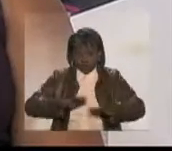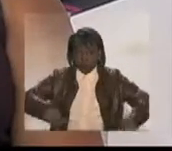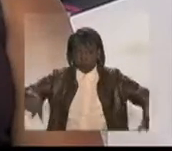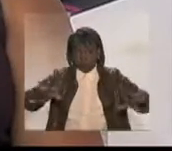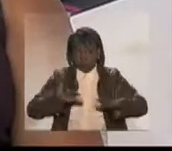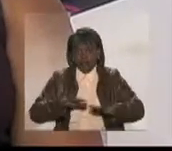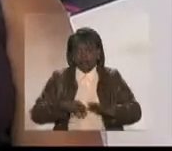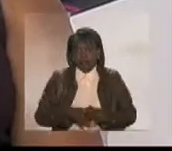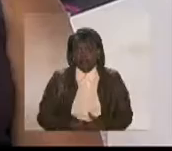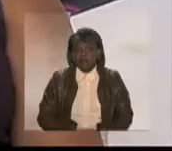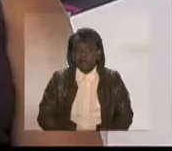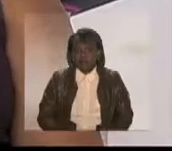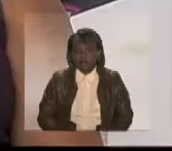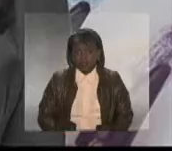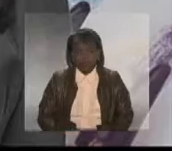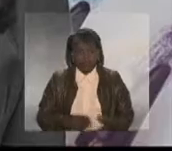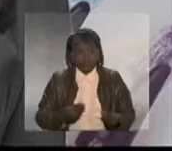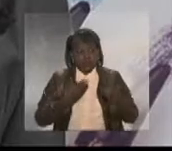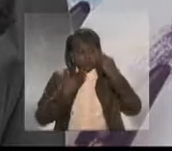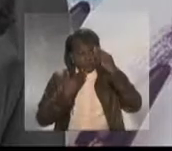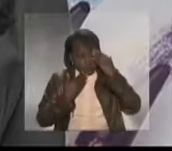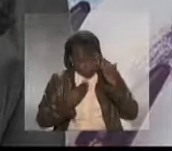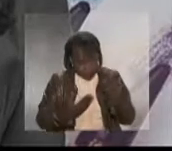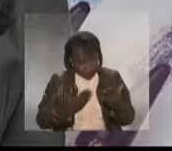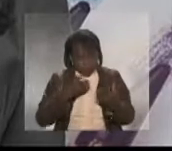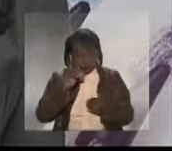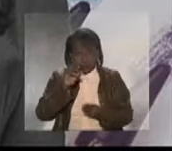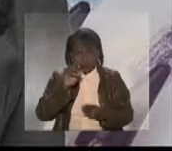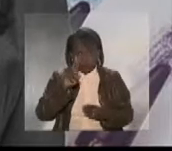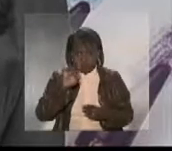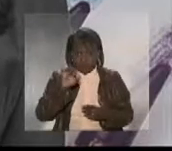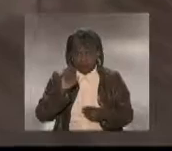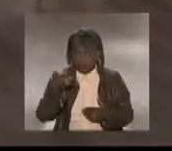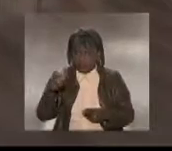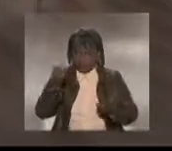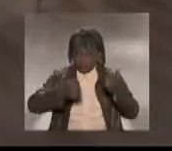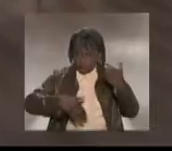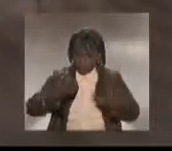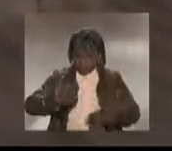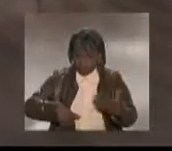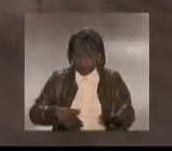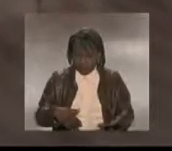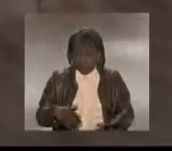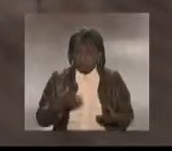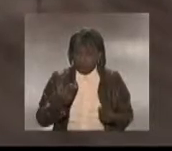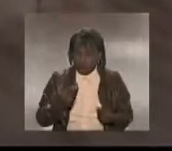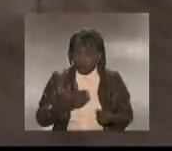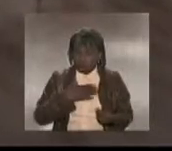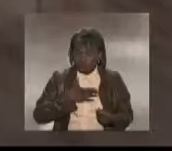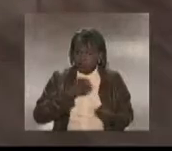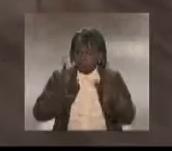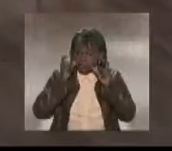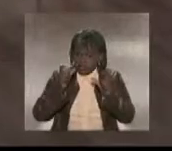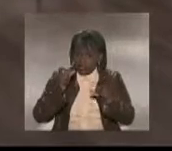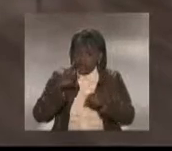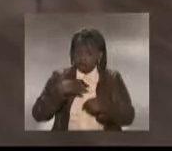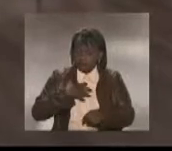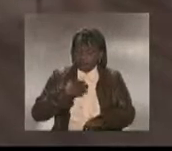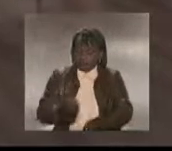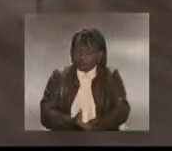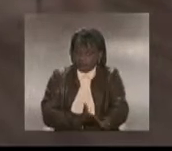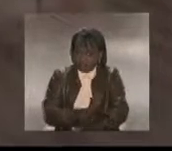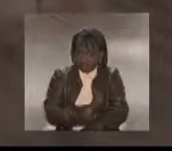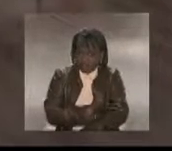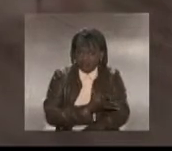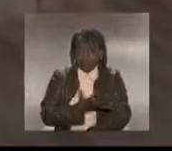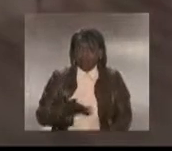mundo de hoje. Muitíssimo obrigada, Doris, pela tua participação. E é tão interessante, né? A gente fica emocionado,